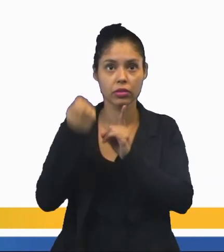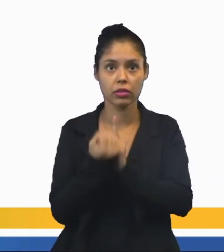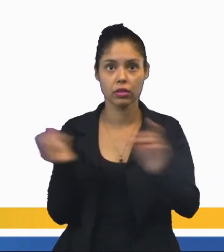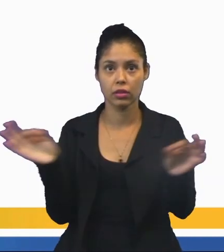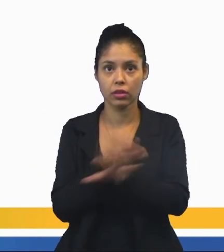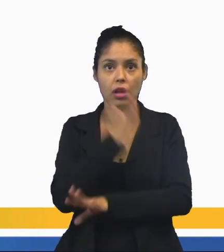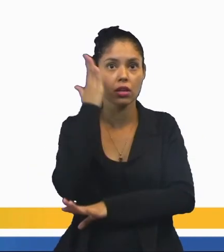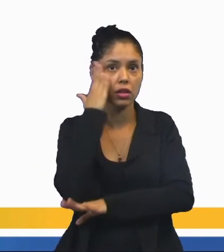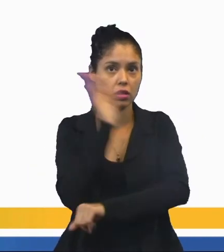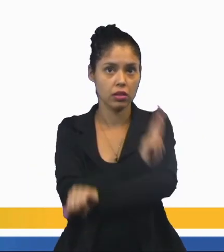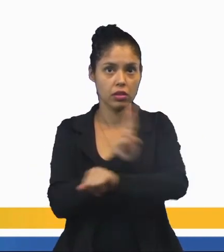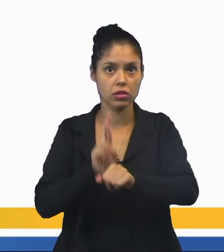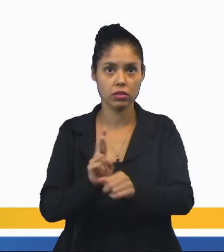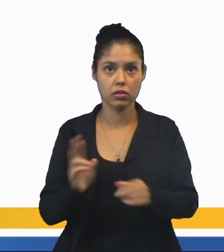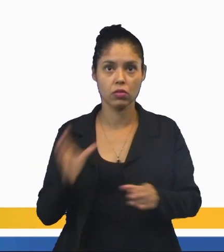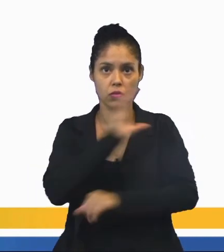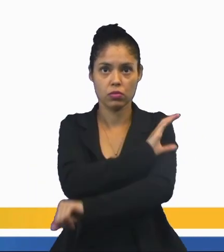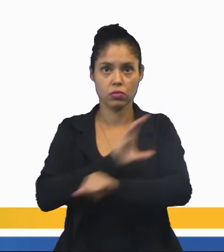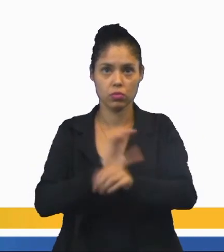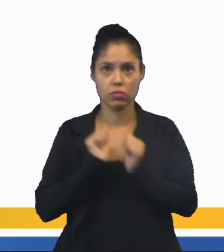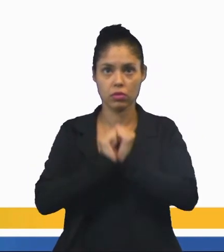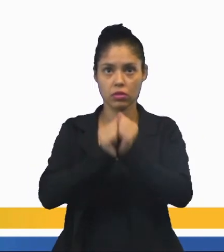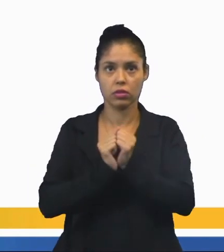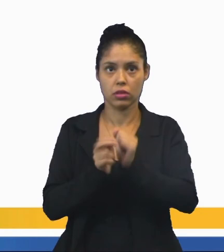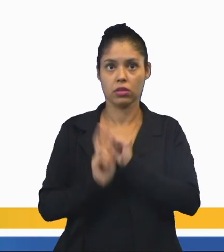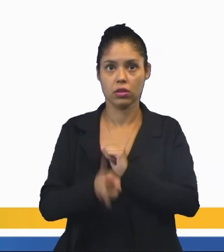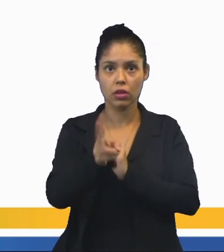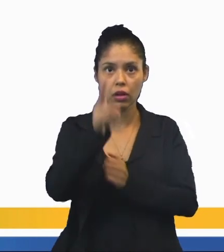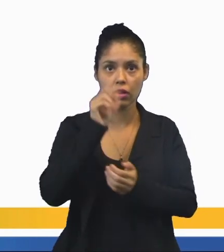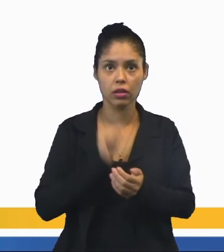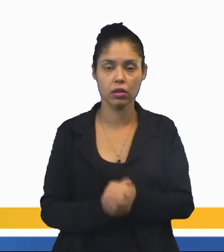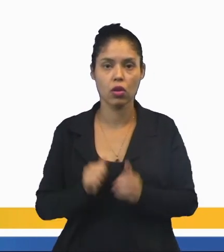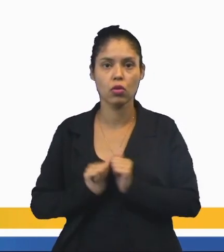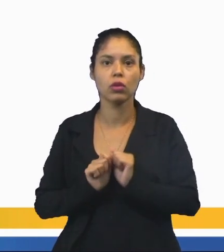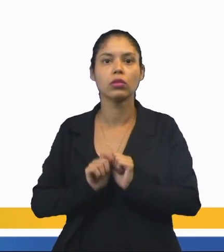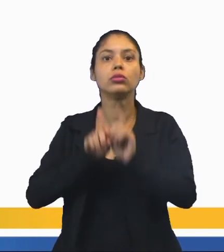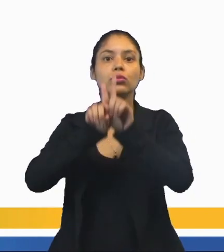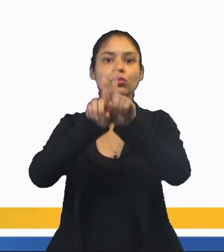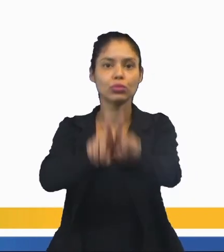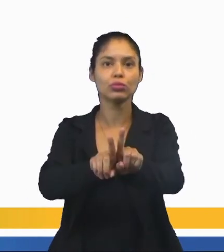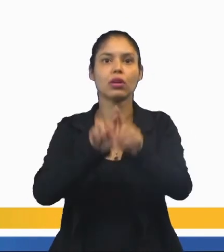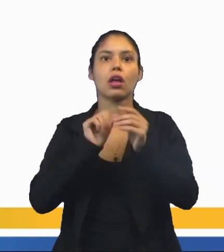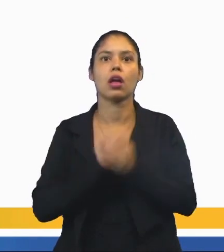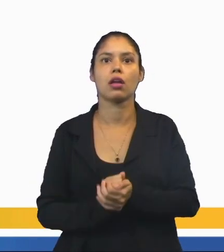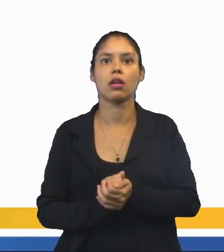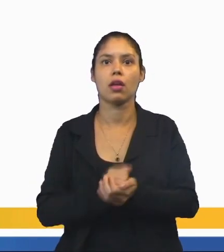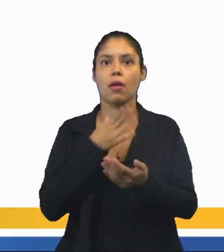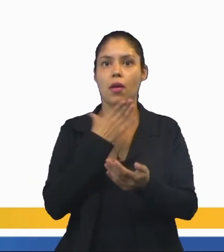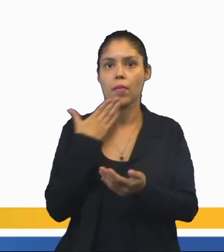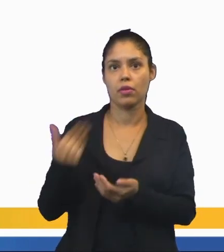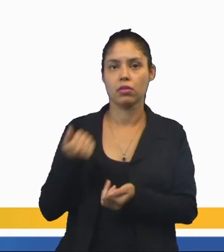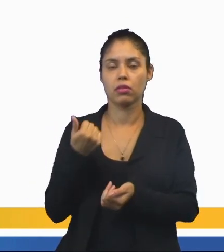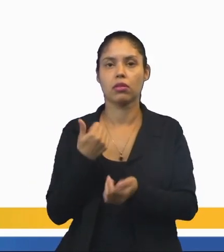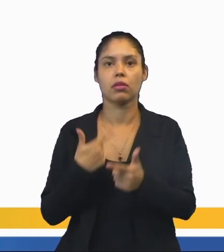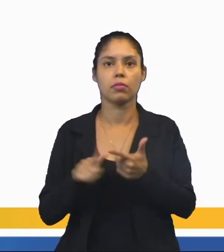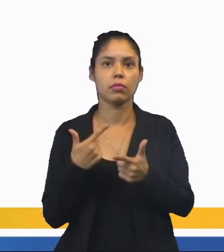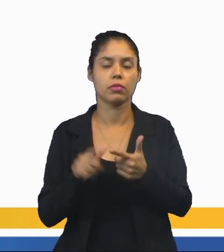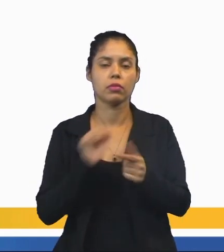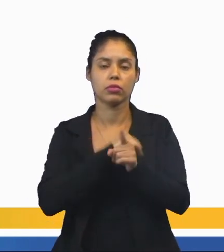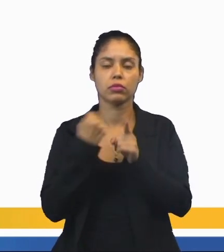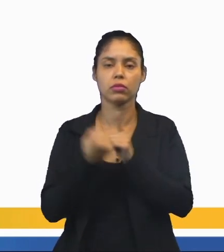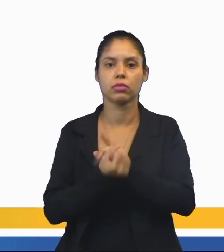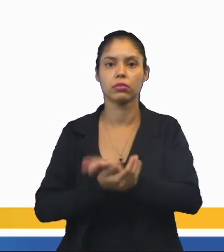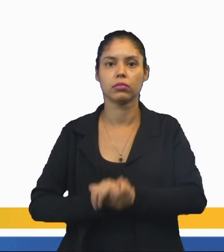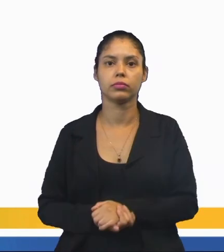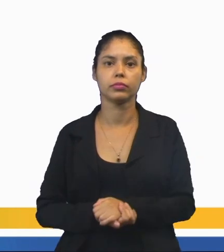de que religião e cultura secular devem, de modo permanente, caminhar juntas para equacionar problemas